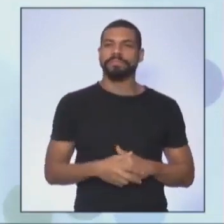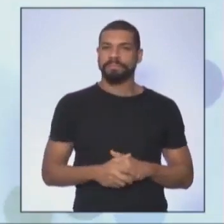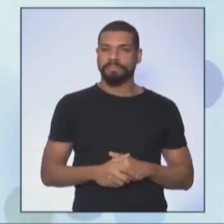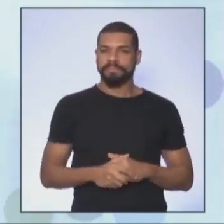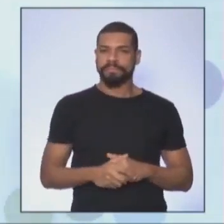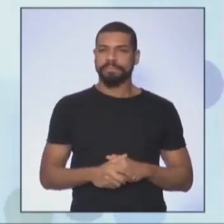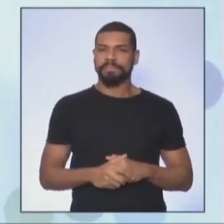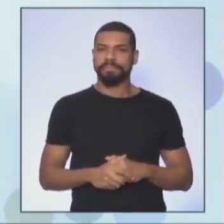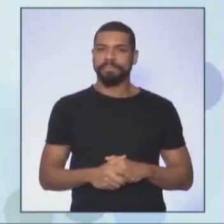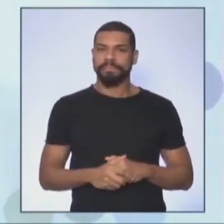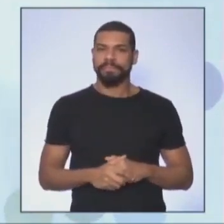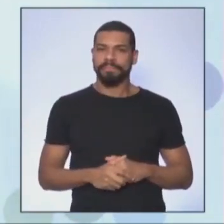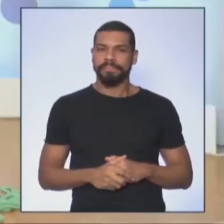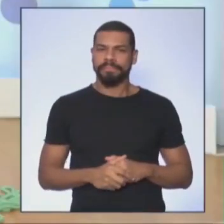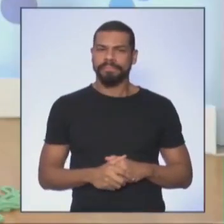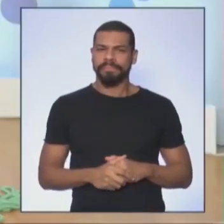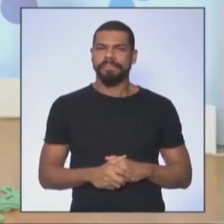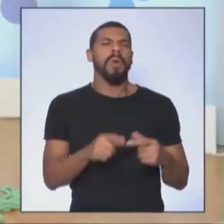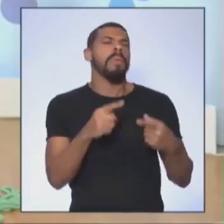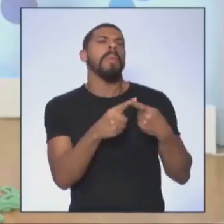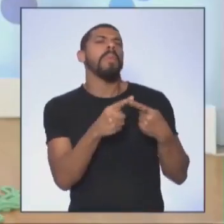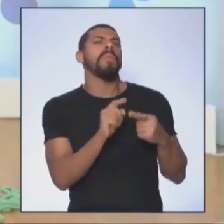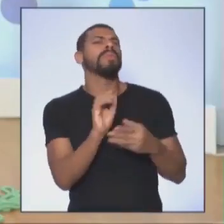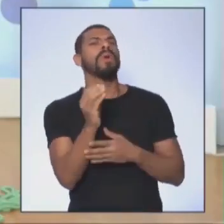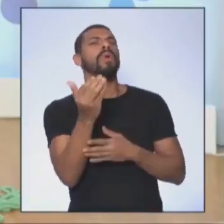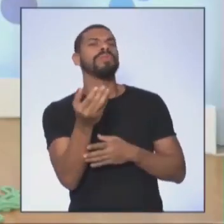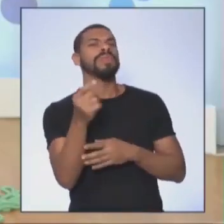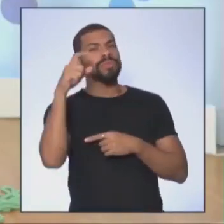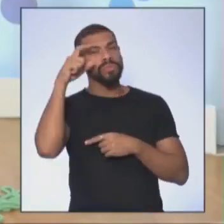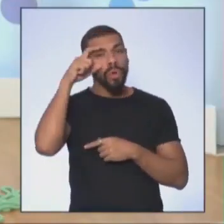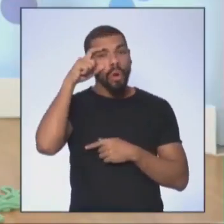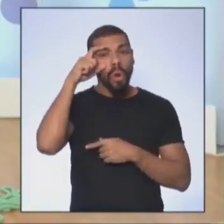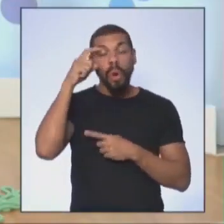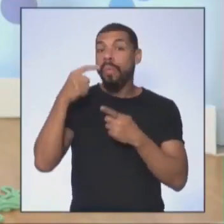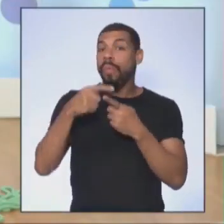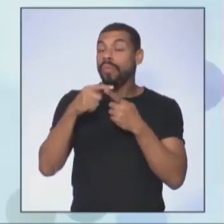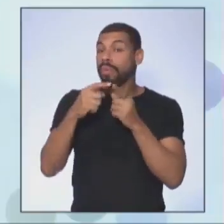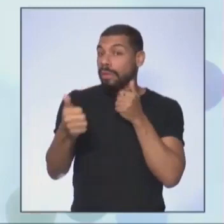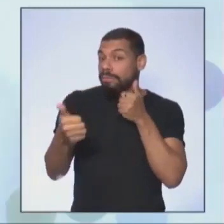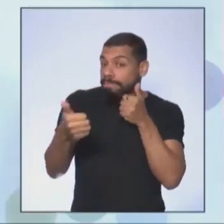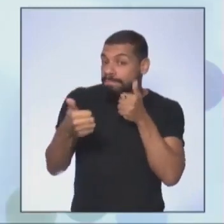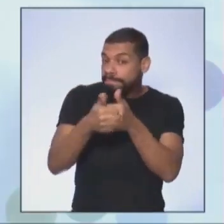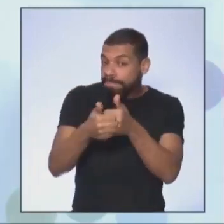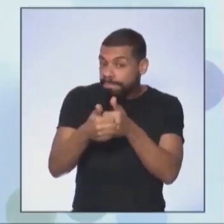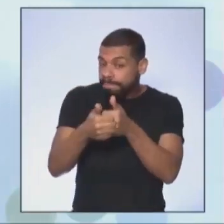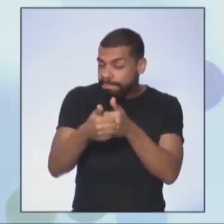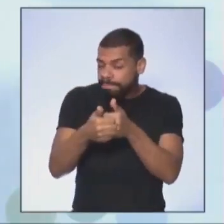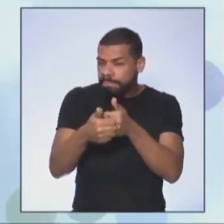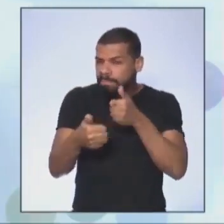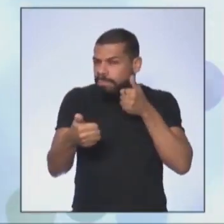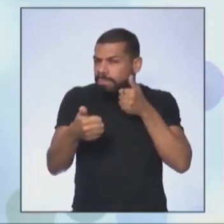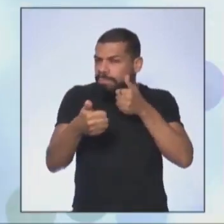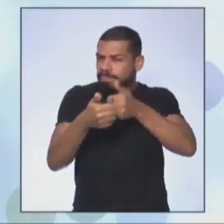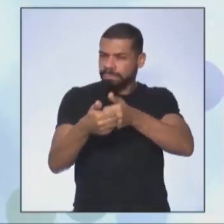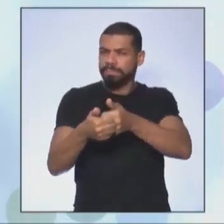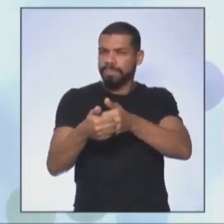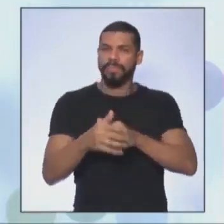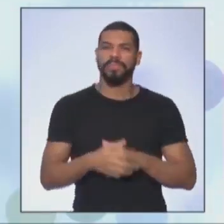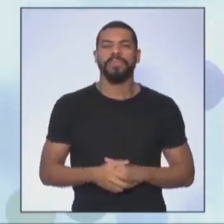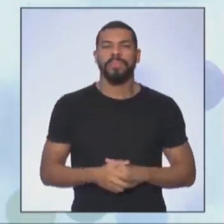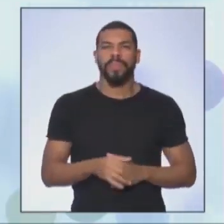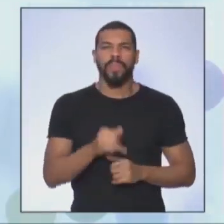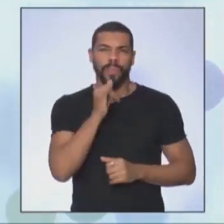Então, Por que o óculos polarizado serve para isso? Porque ele quer enxergar bem, não quer? Agora, quando você olha para